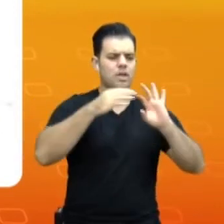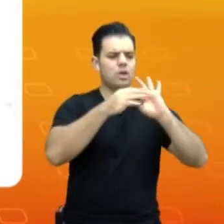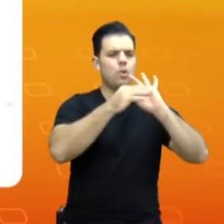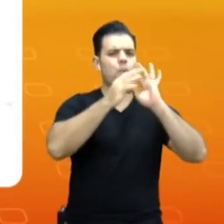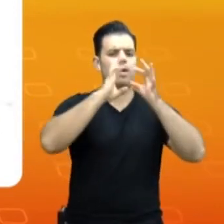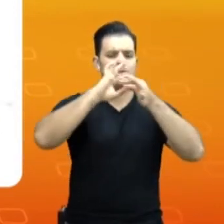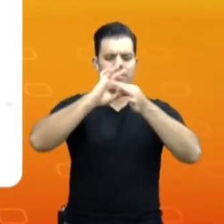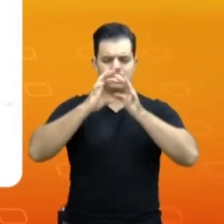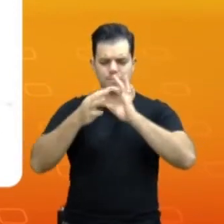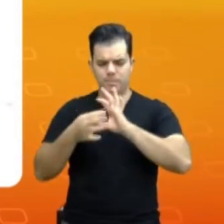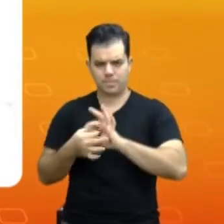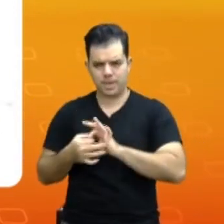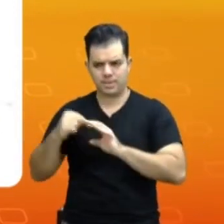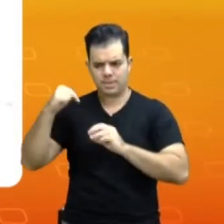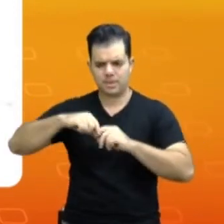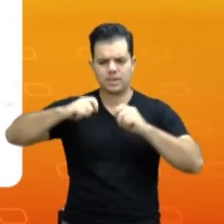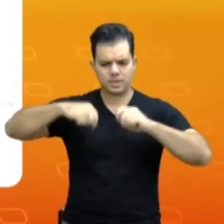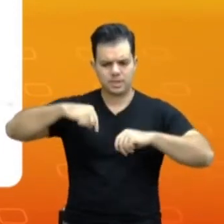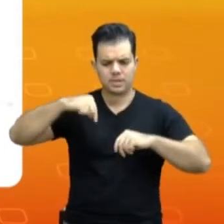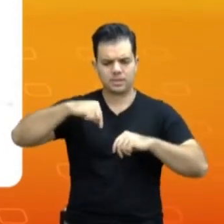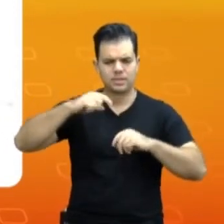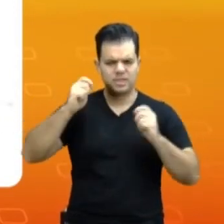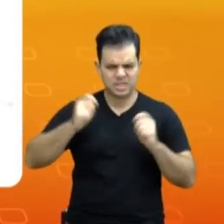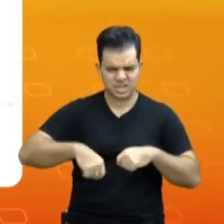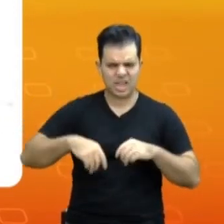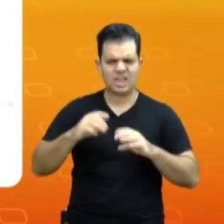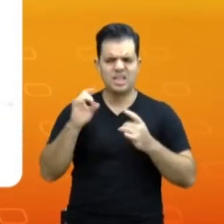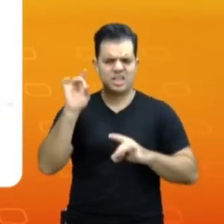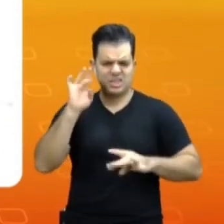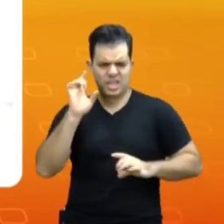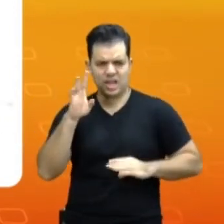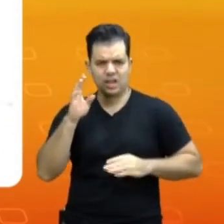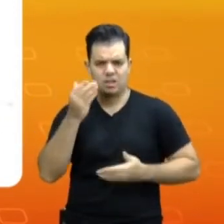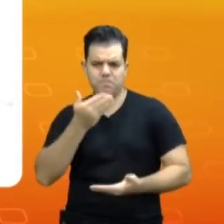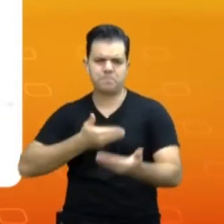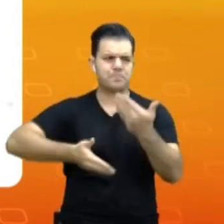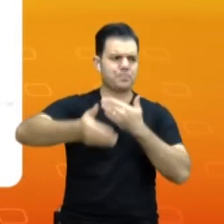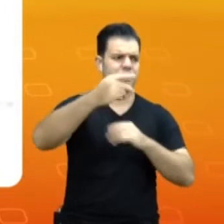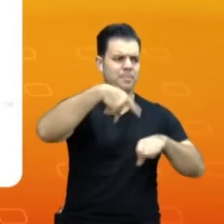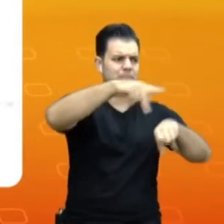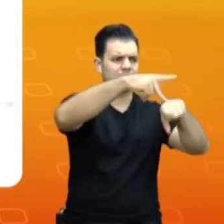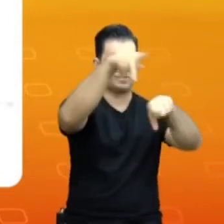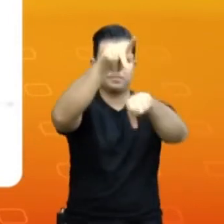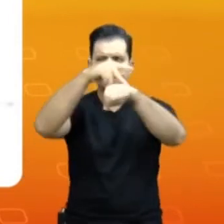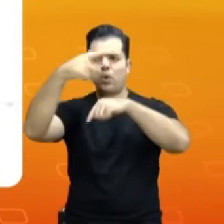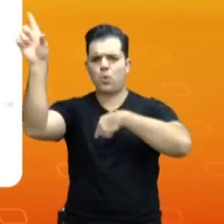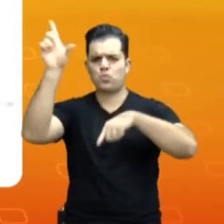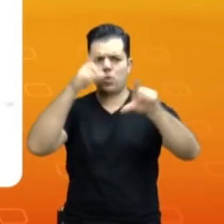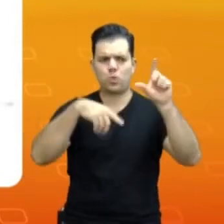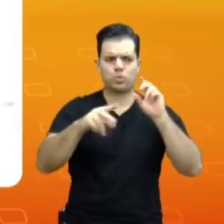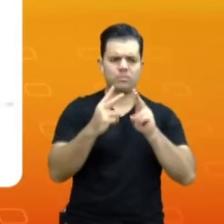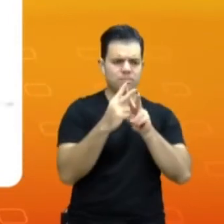entrega técnica. Vou passar para você, Fernanda, essa pergunta, e aí tem uma outra para o Thiago na sequência.